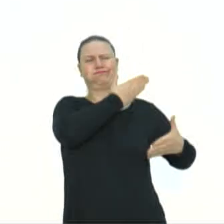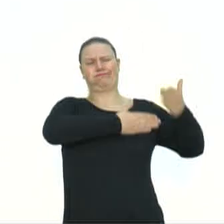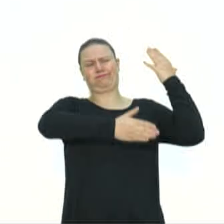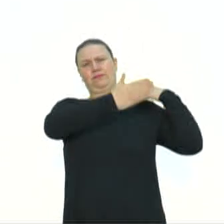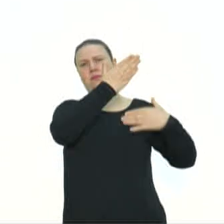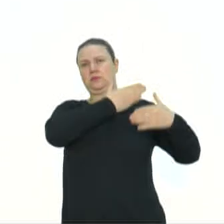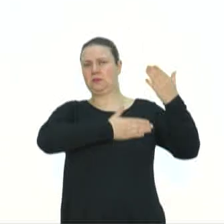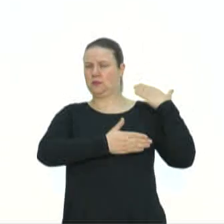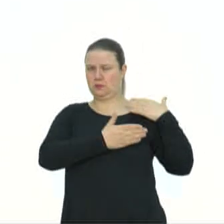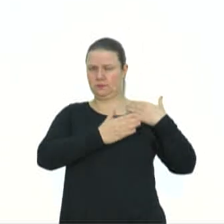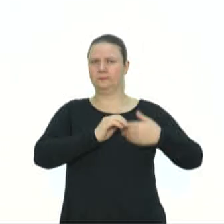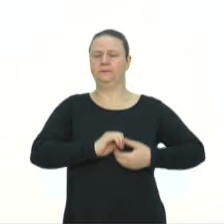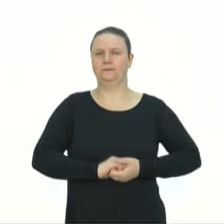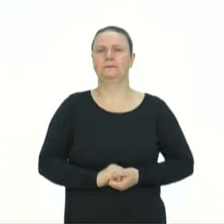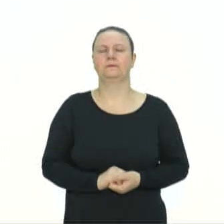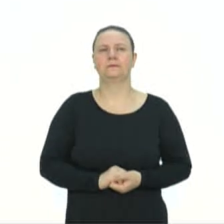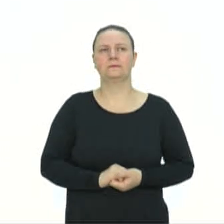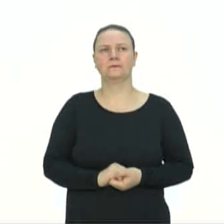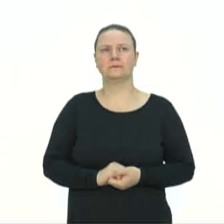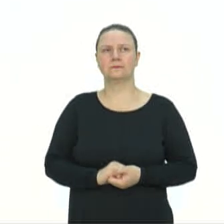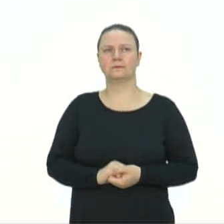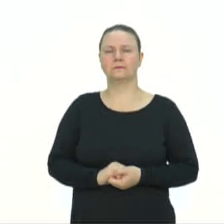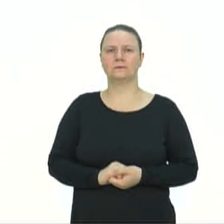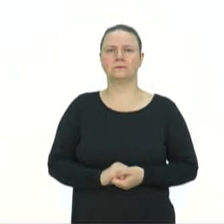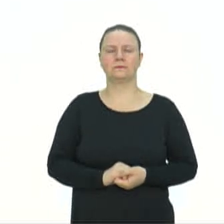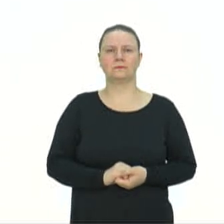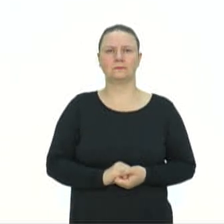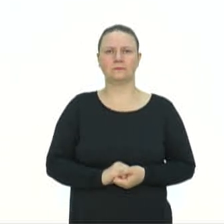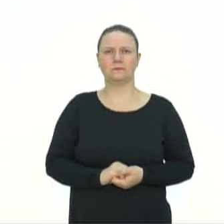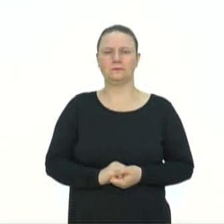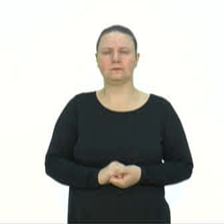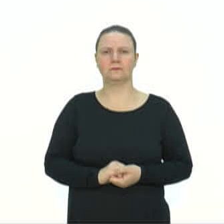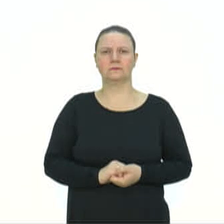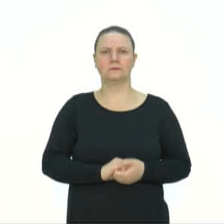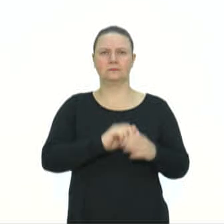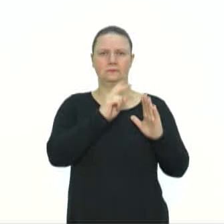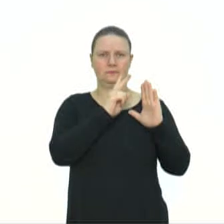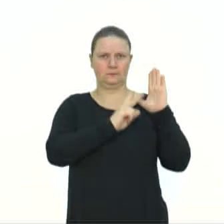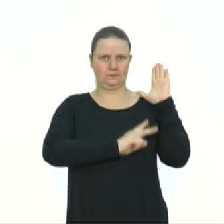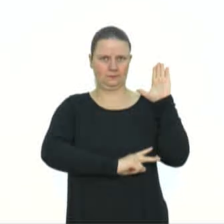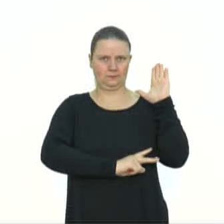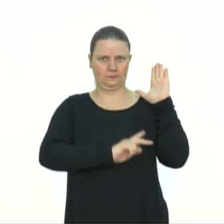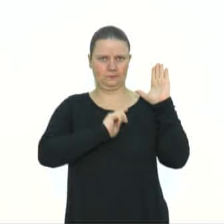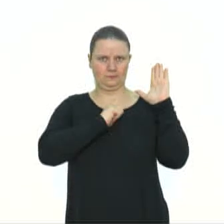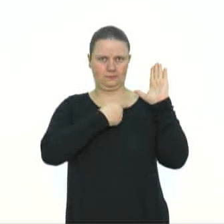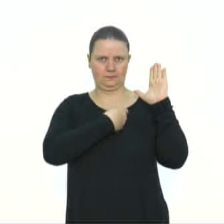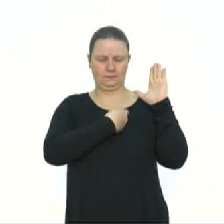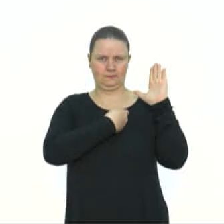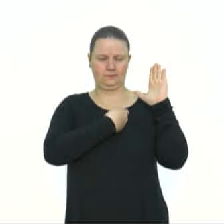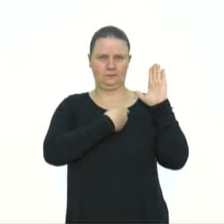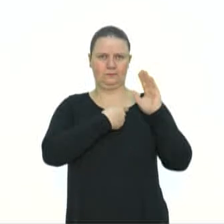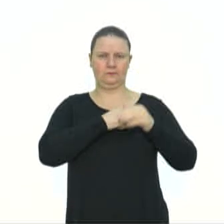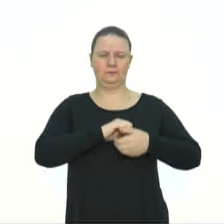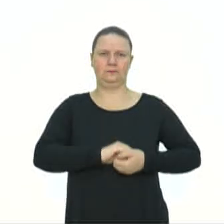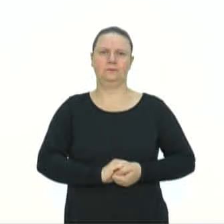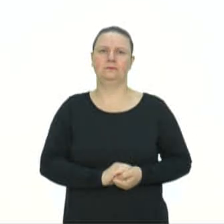el espacio, cerca de quien habla, cerca de quien escucha ou distante de